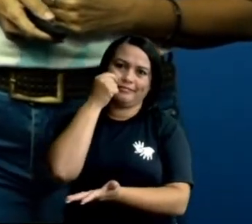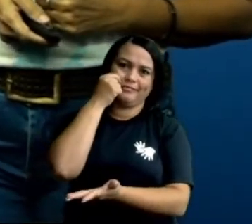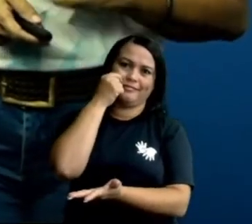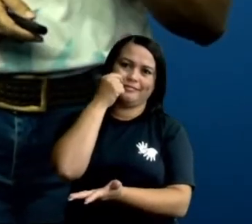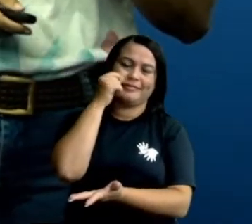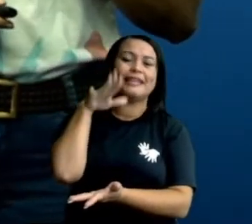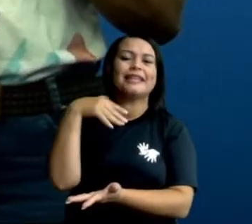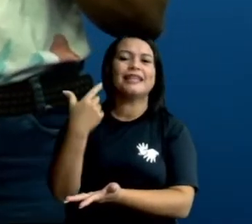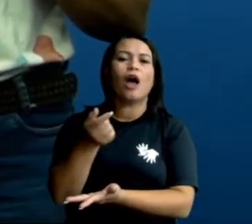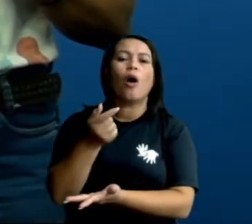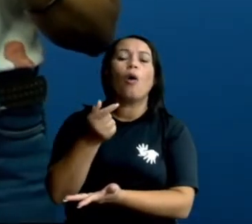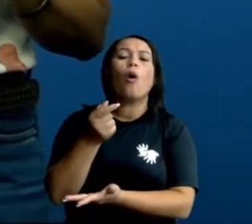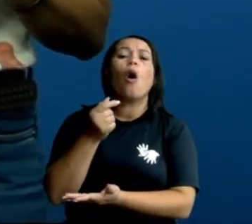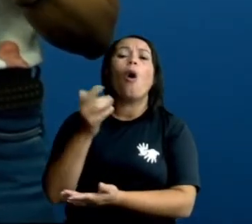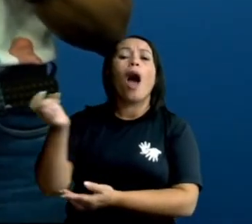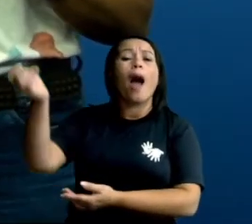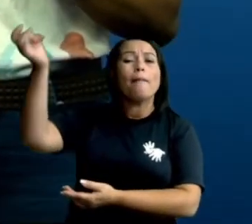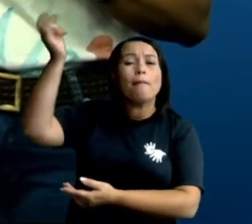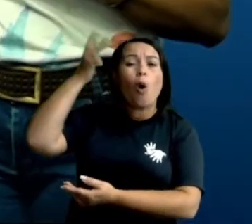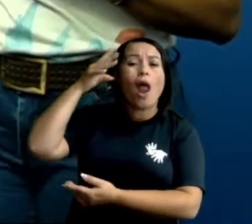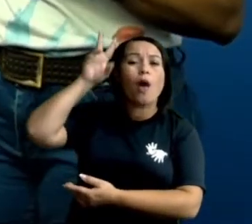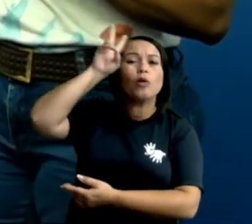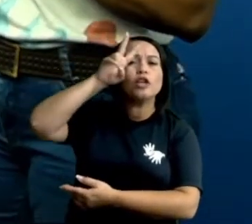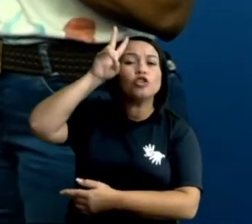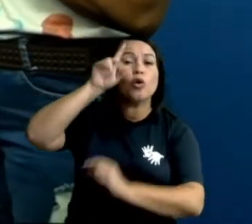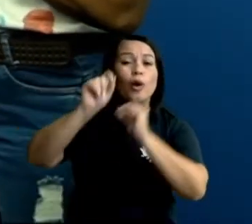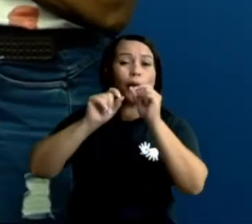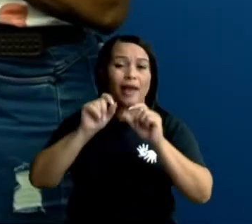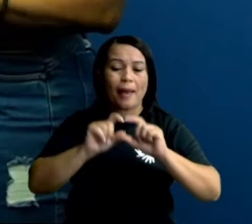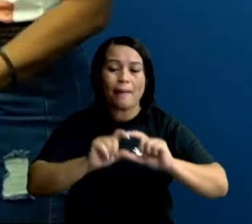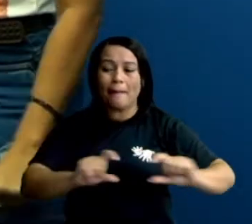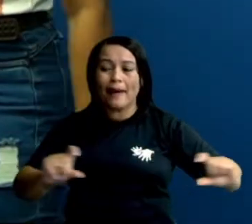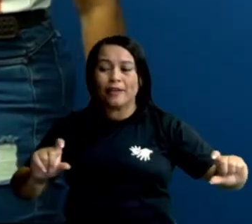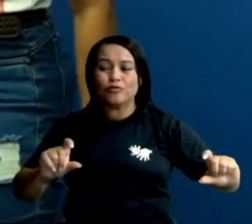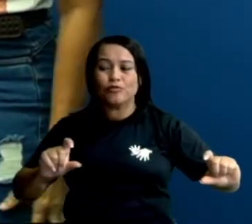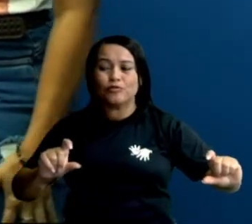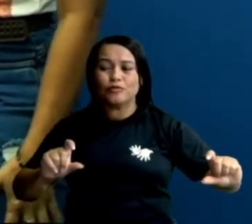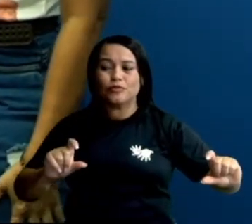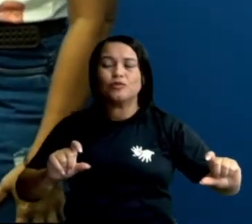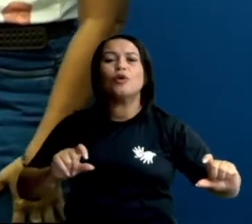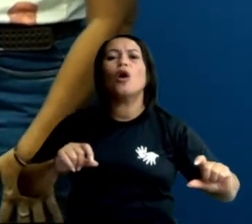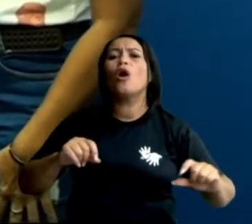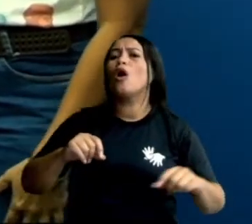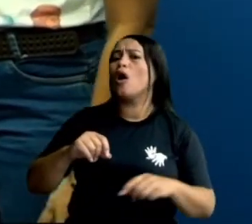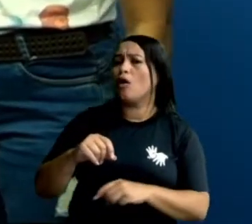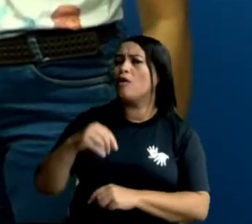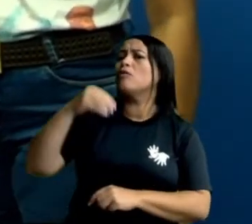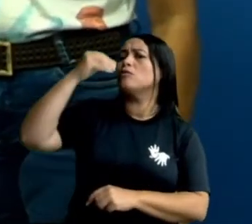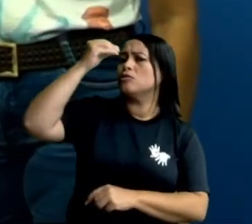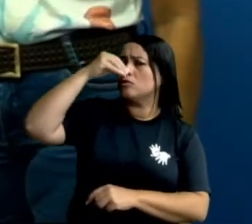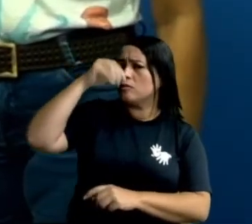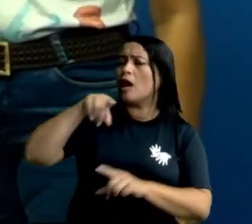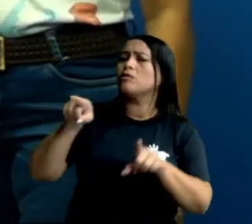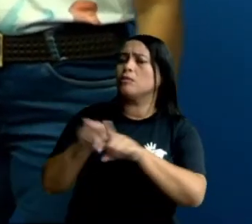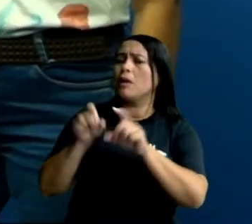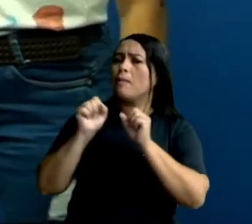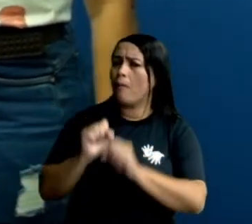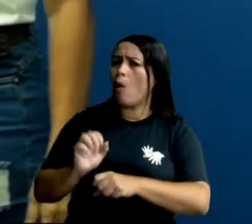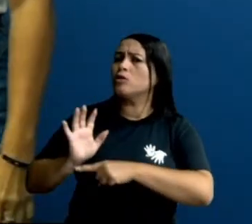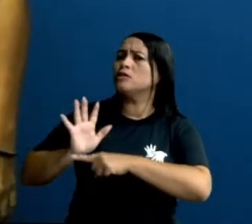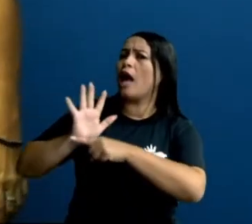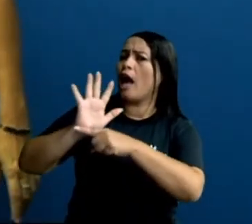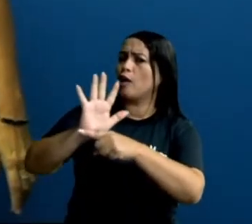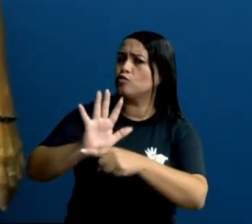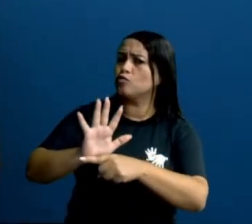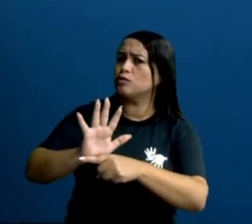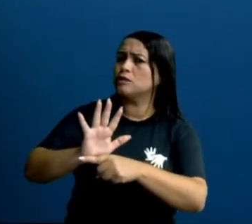ratinho. Então, o moral dessa história está bem aqui embaixo, ó. Os fracos também podem ajudar os fortes. Ó,